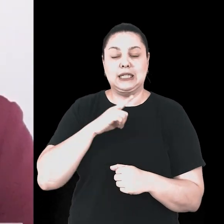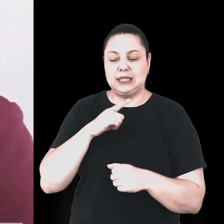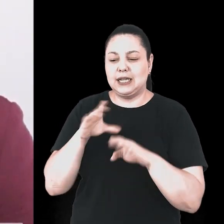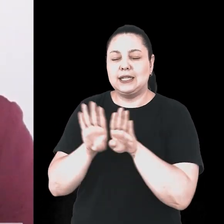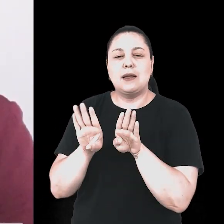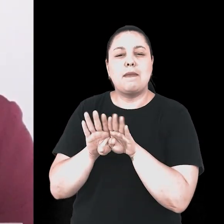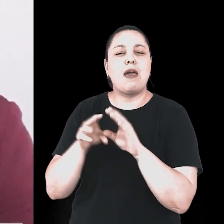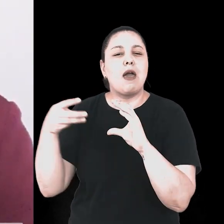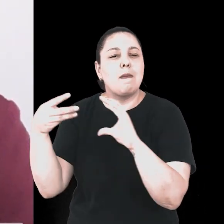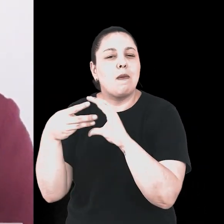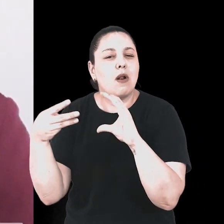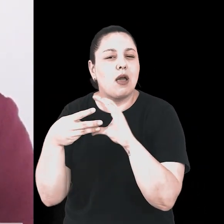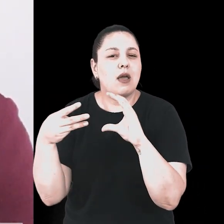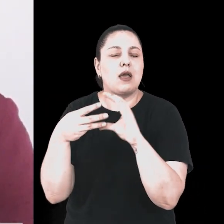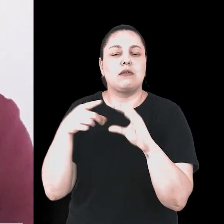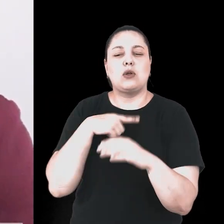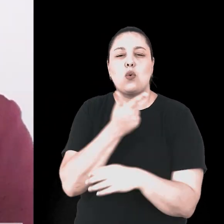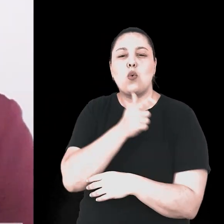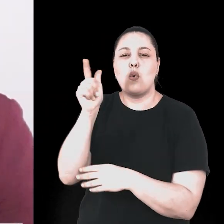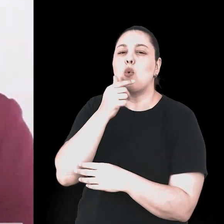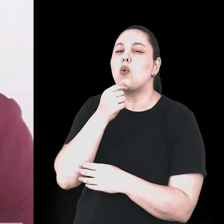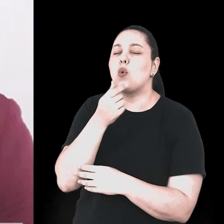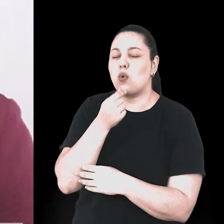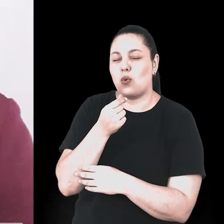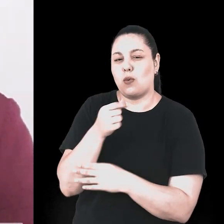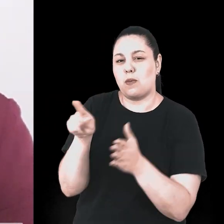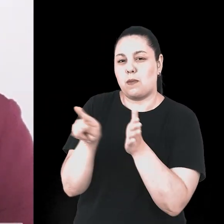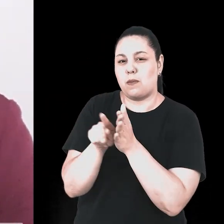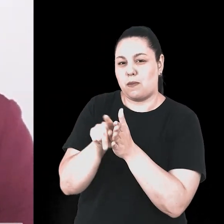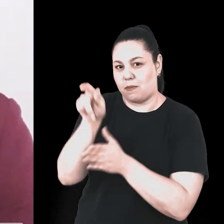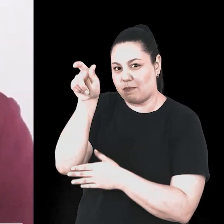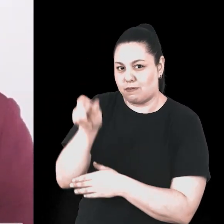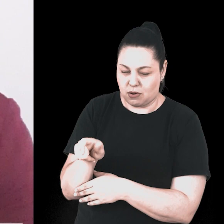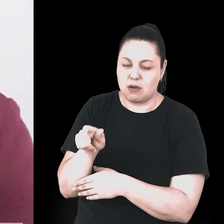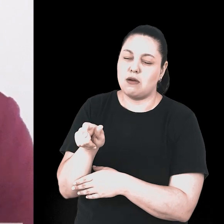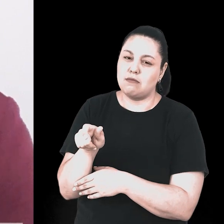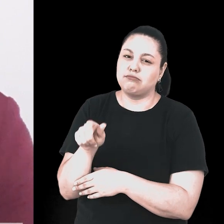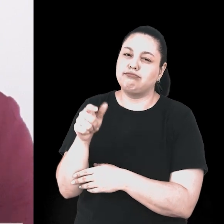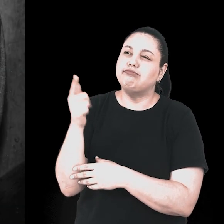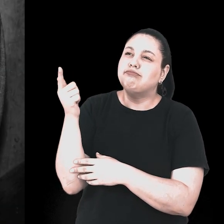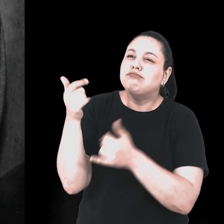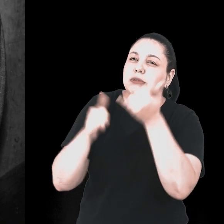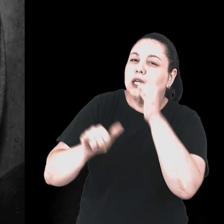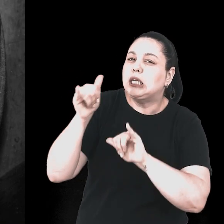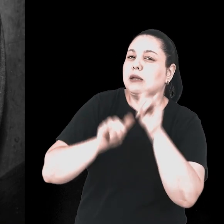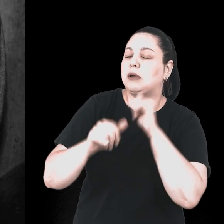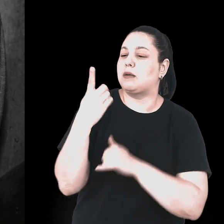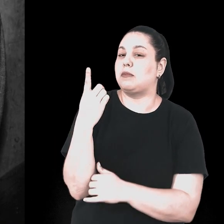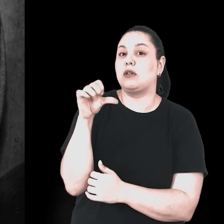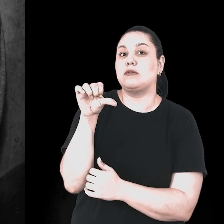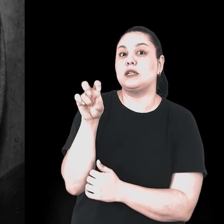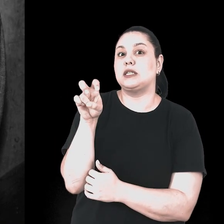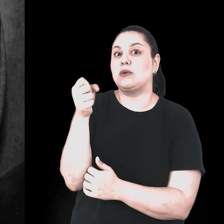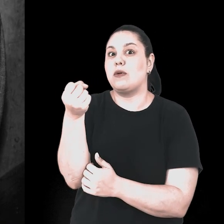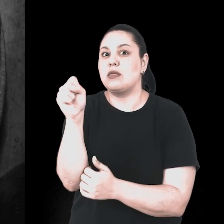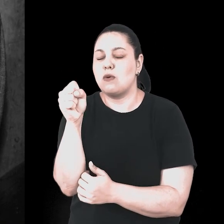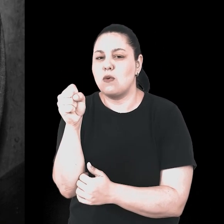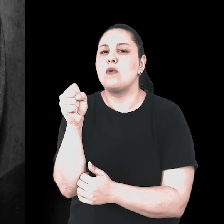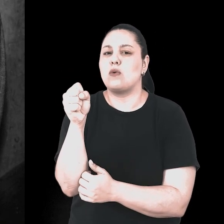da sequência de aminoácidos da molécula de insulina, o biólogo britânico Frederick Sanger ganhou o Nobel de Química